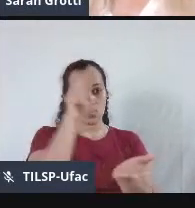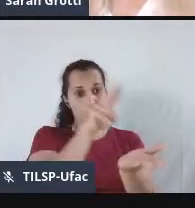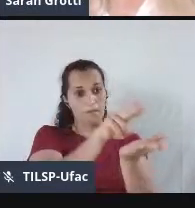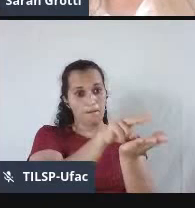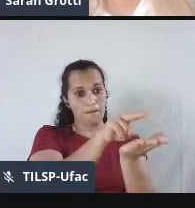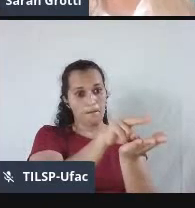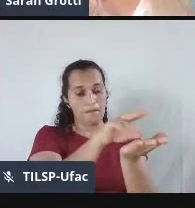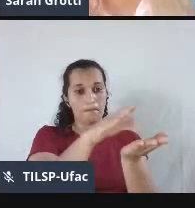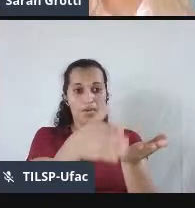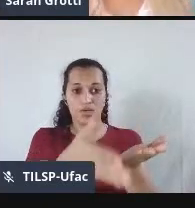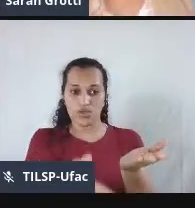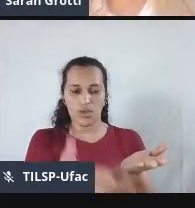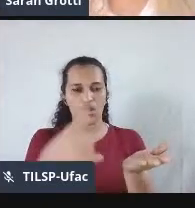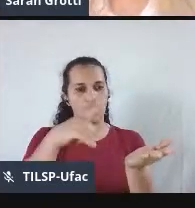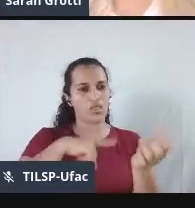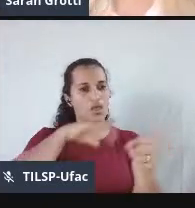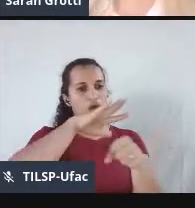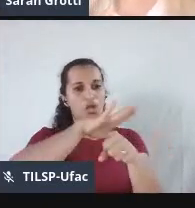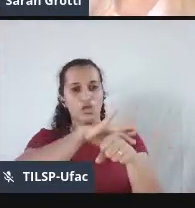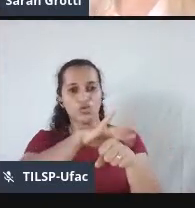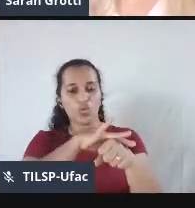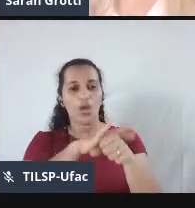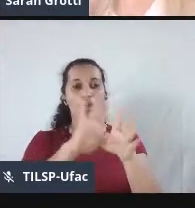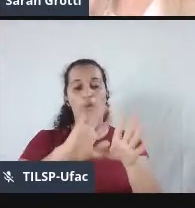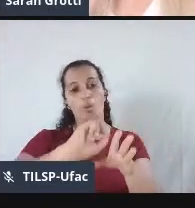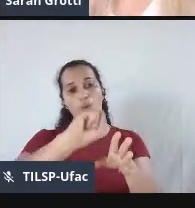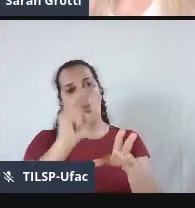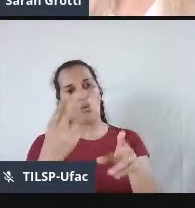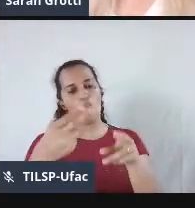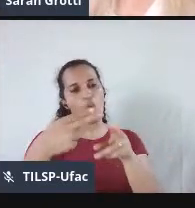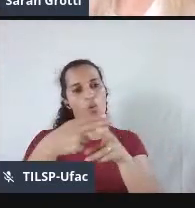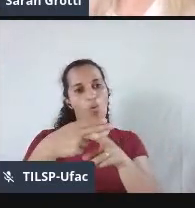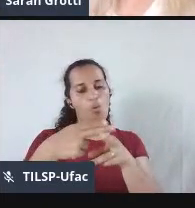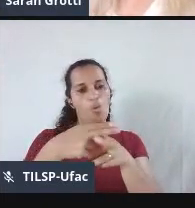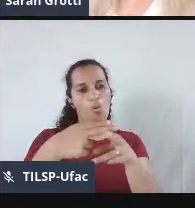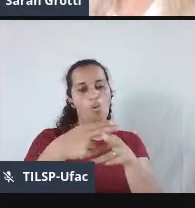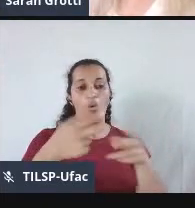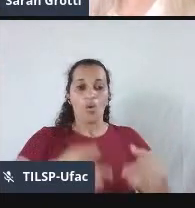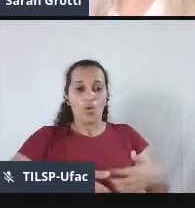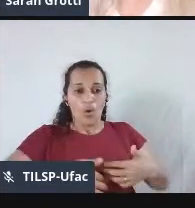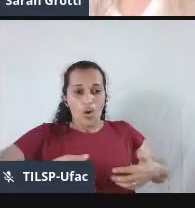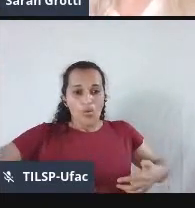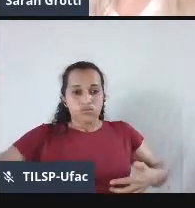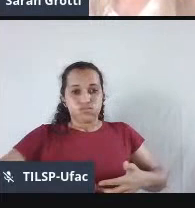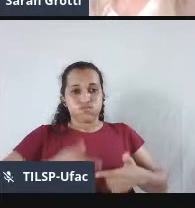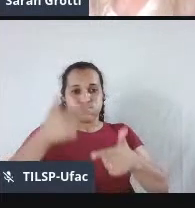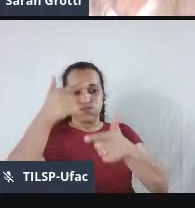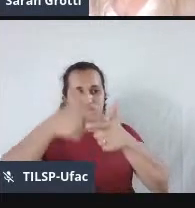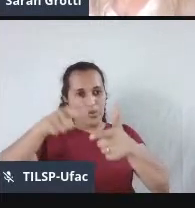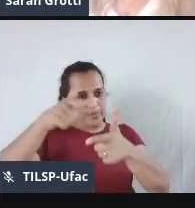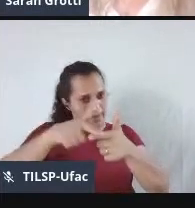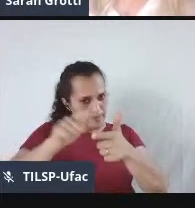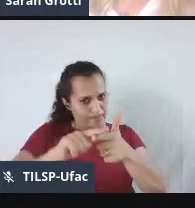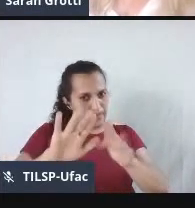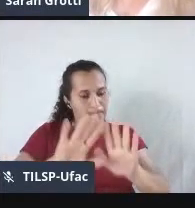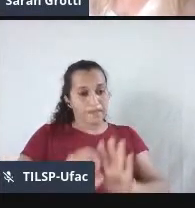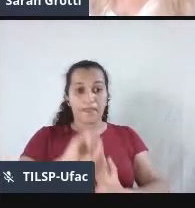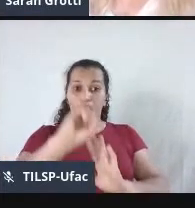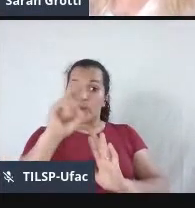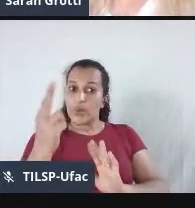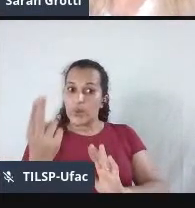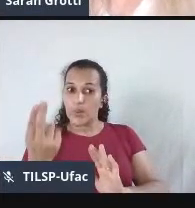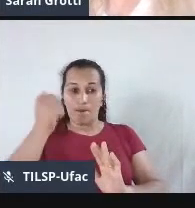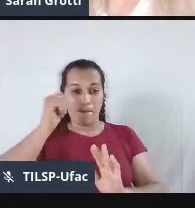de Crohn, passou por bariátrica, tem a gastrite não está regulada, ou quando a deficiência é muito,